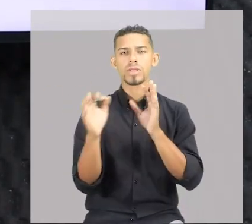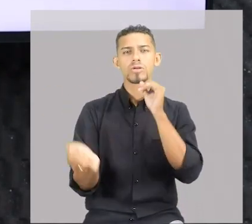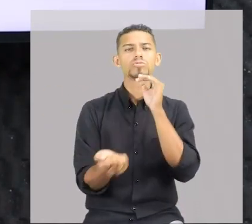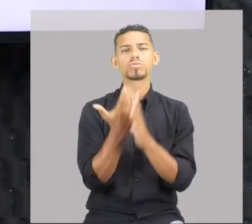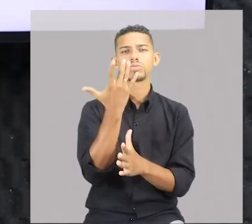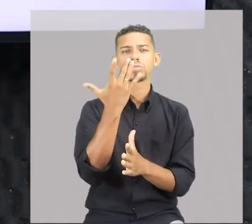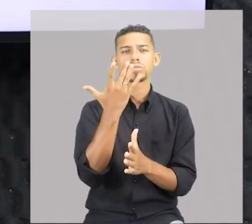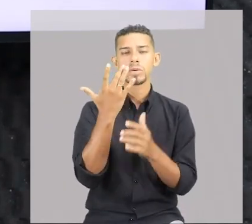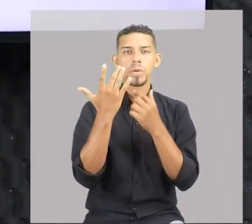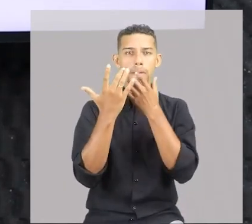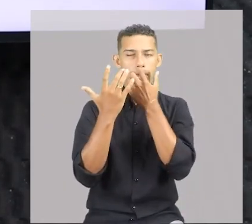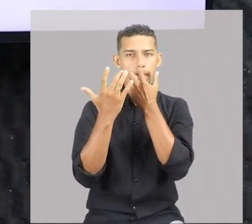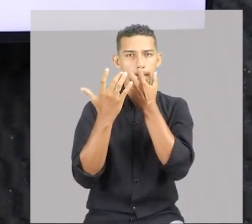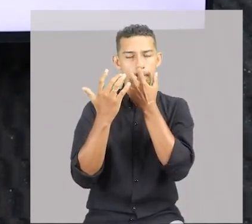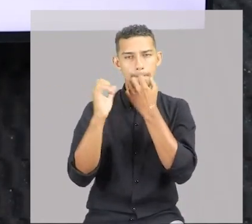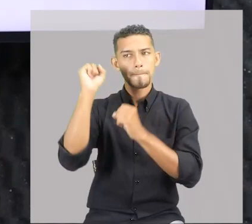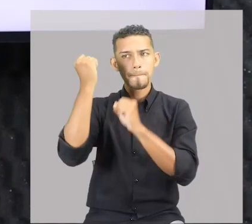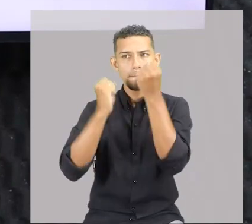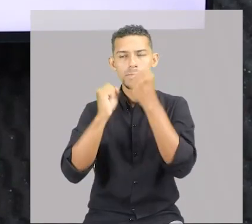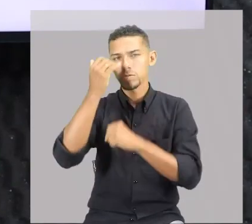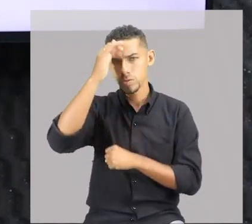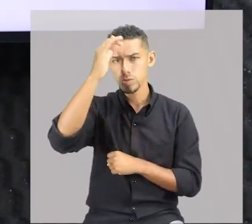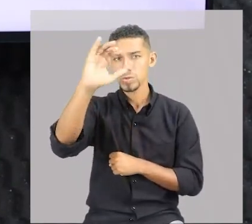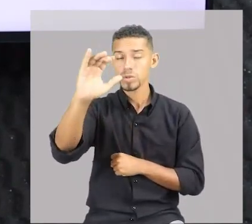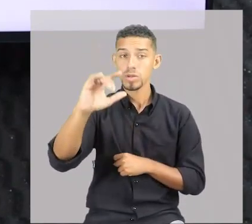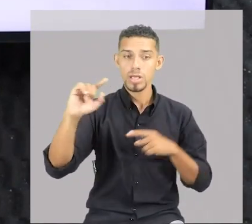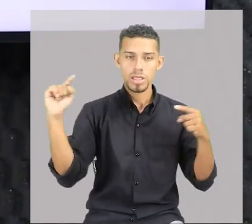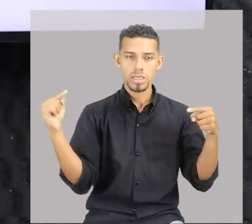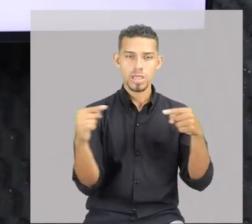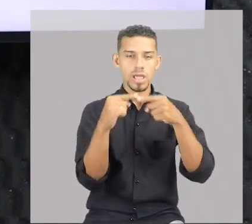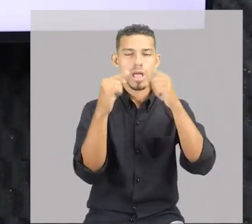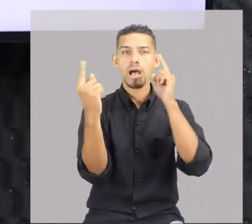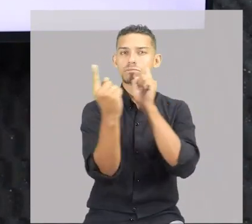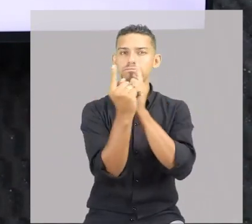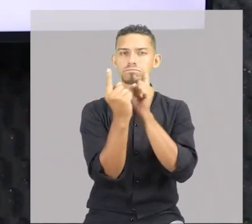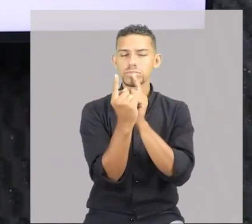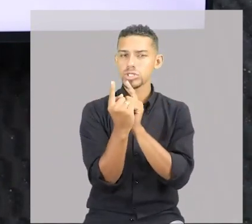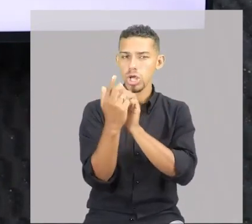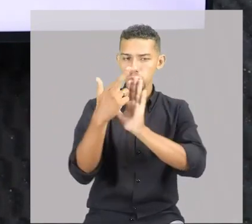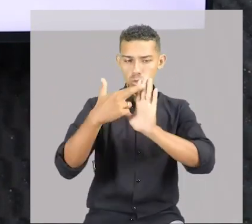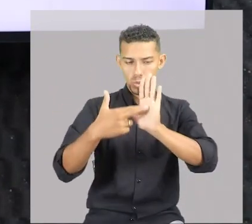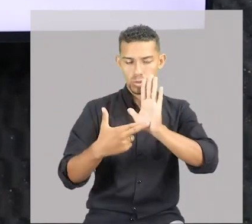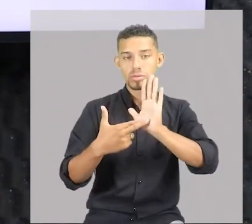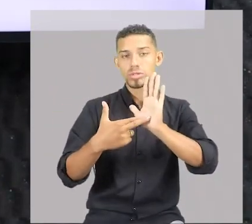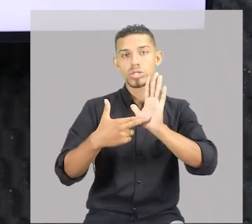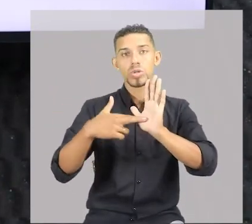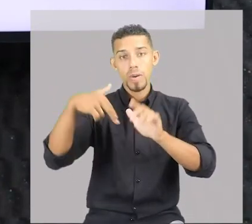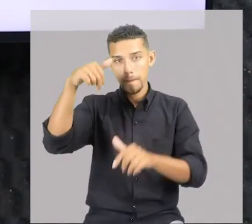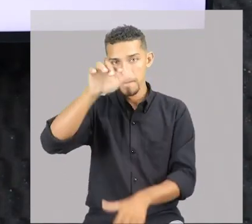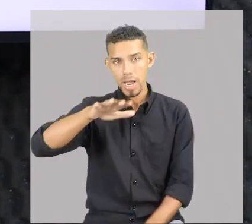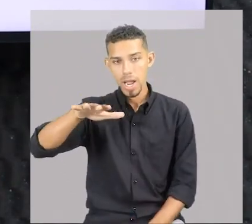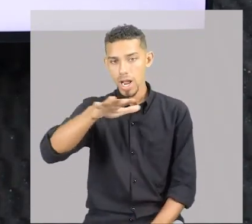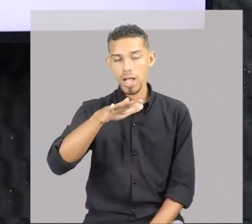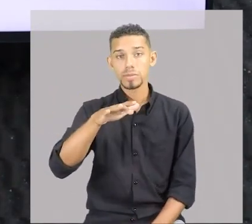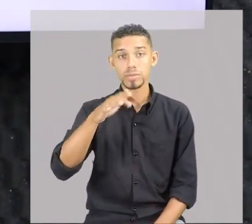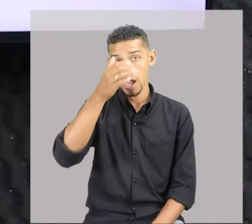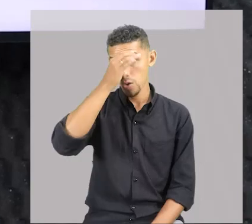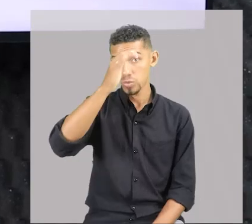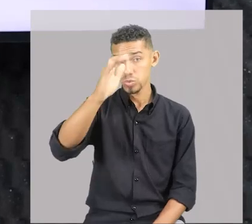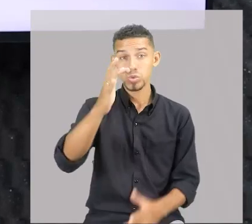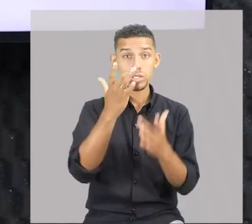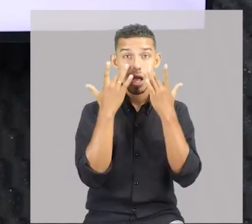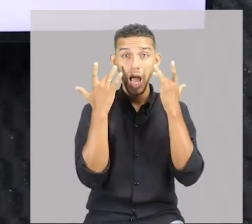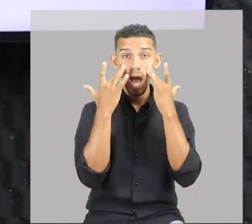da indústria cultural que visa atender às normas do mercado e fazer da cultura e da arte um